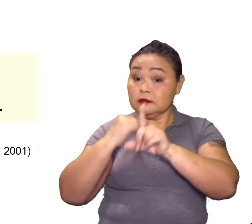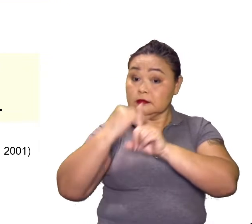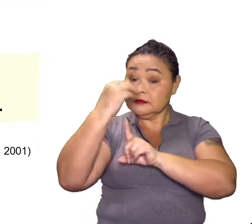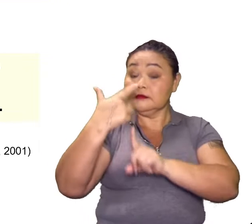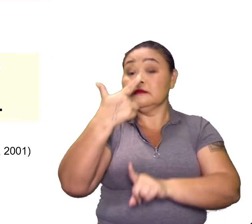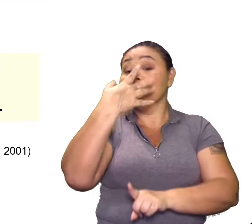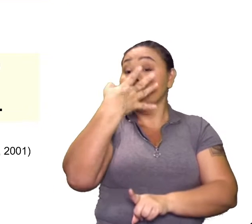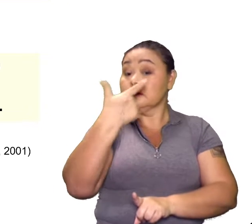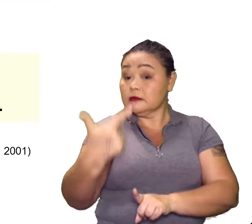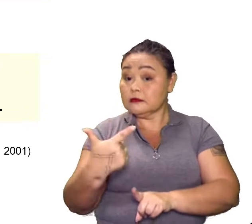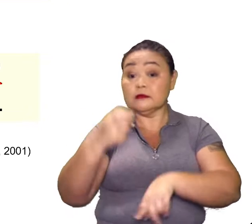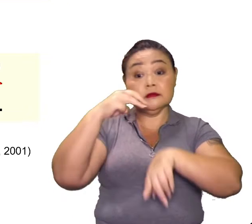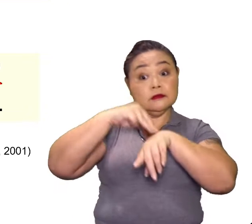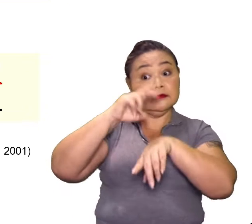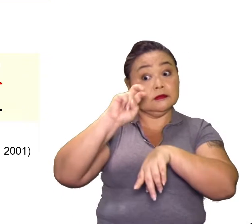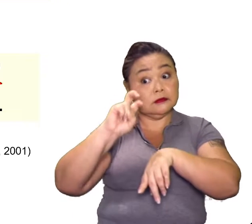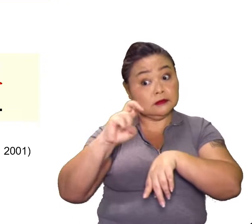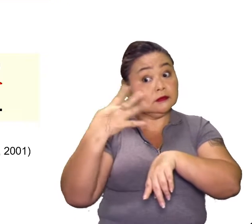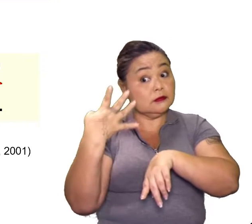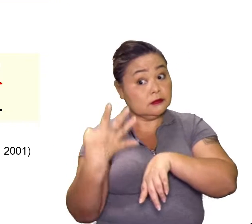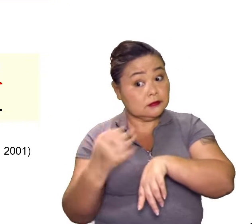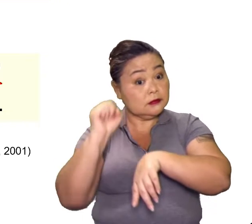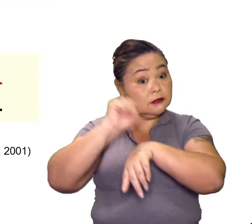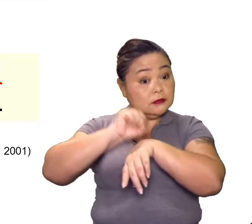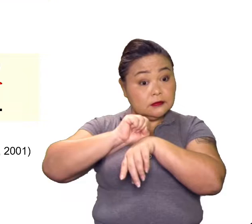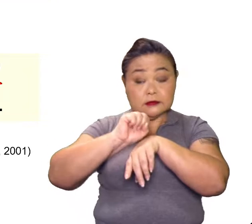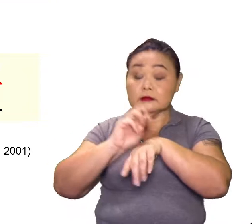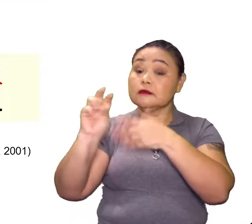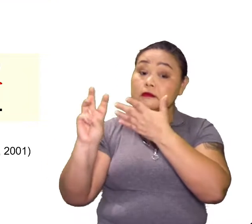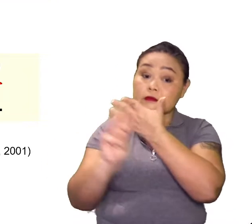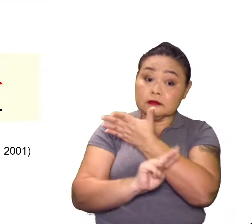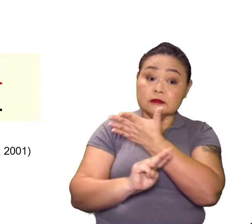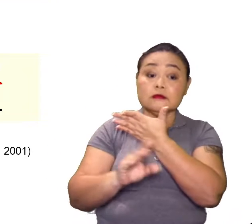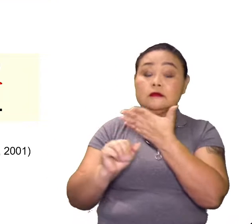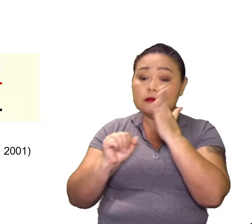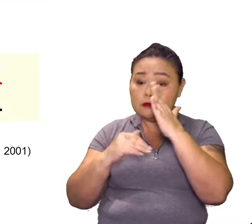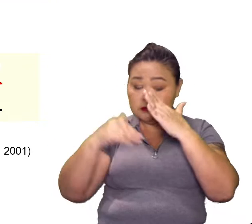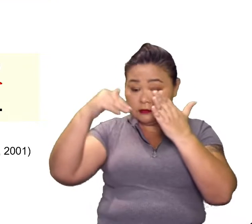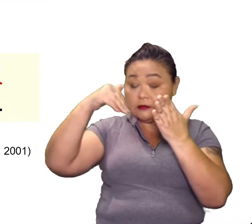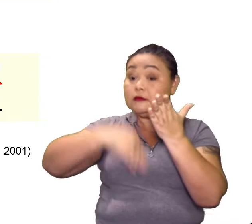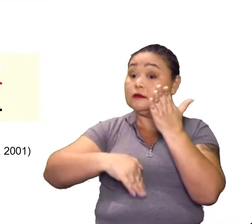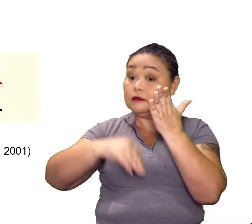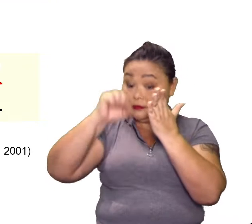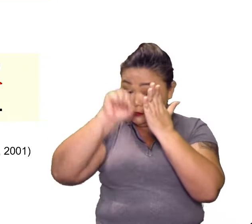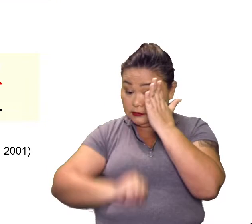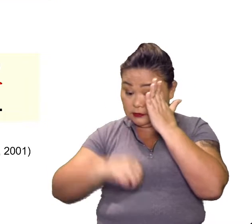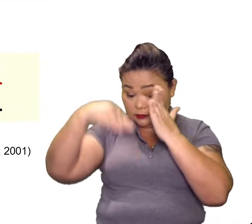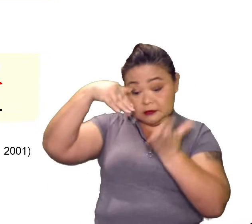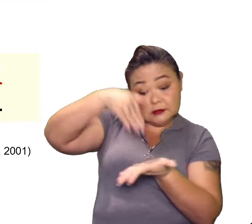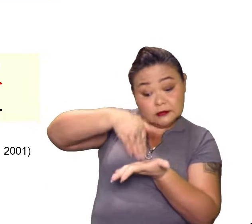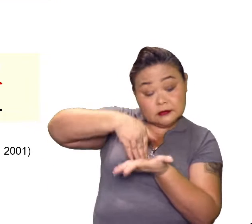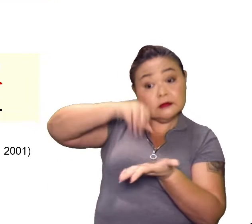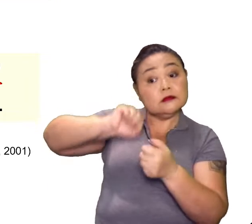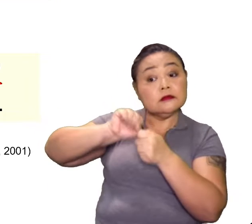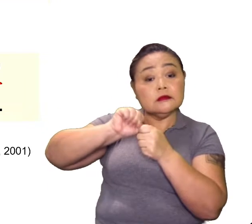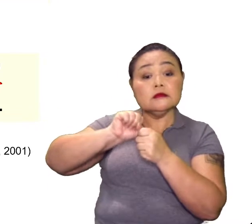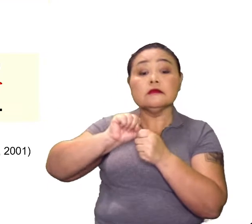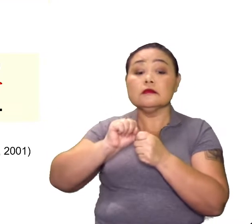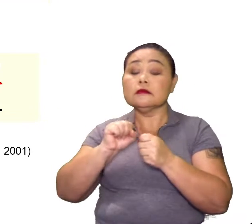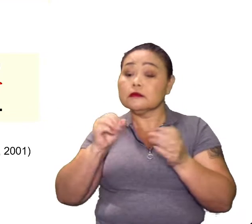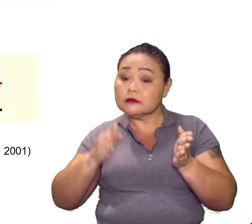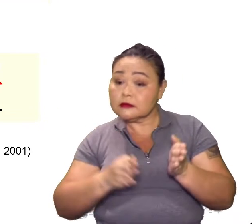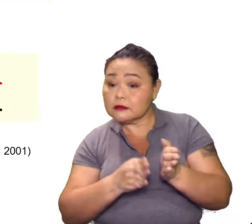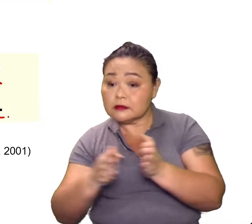graus, 42 minutos, 54 segundos, longitude oeste. E esse é o ponto mais extremo ao sul do estado de Rondônia, que é a foz